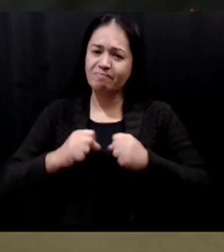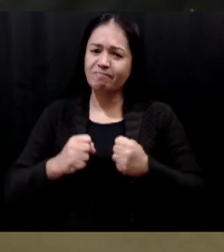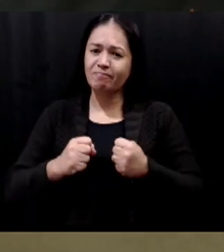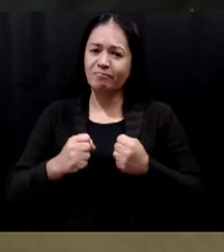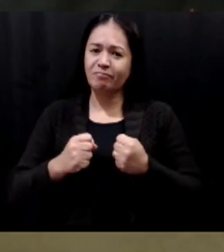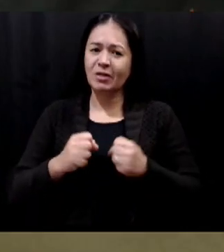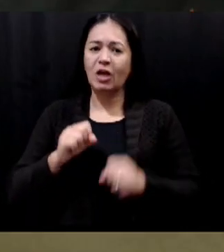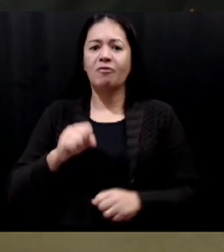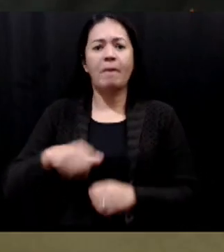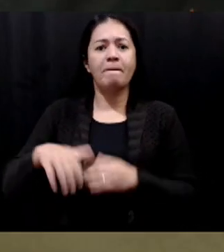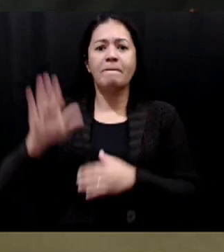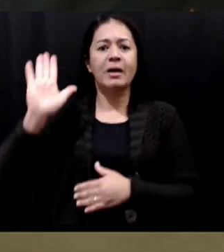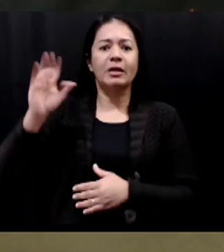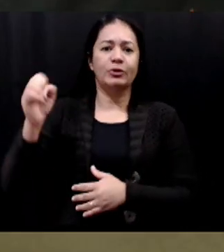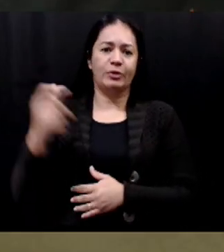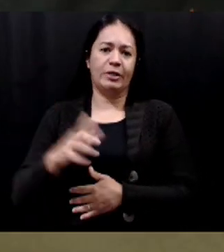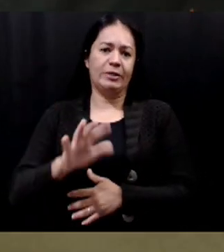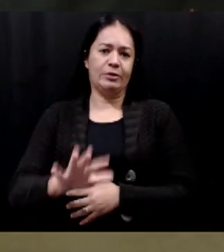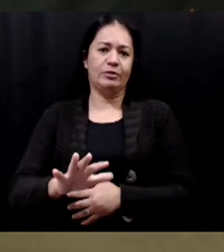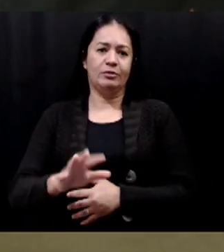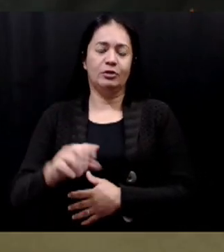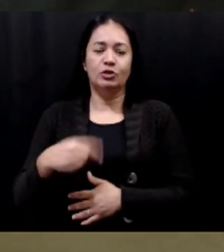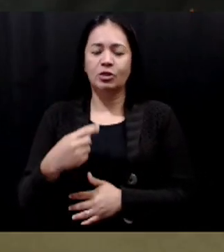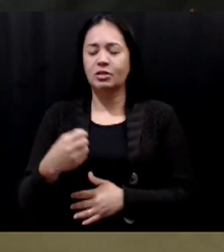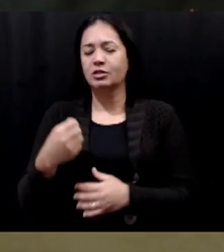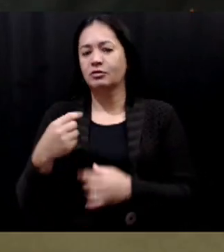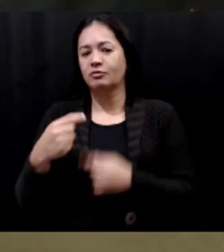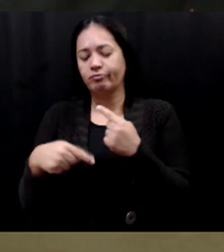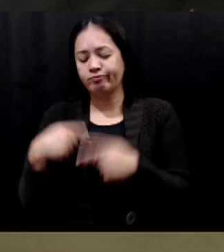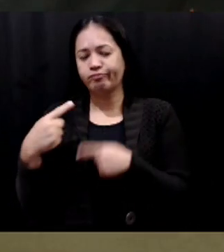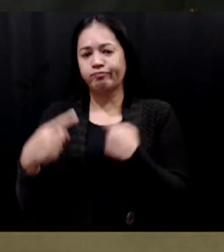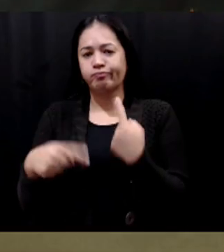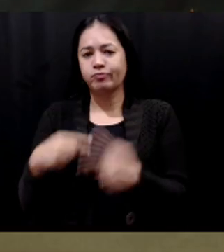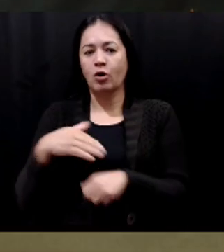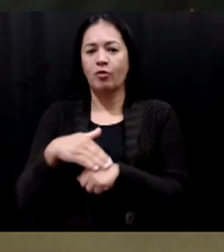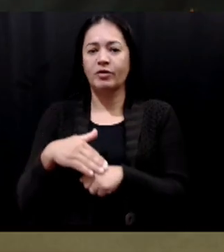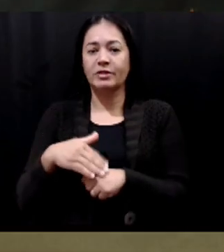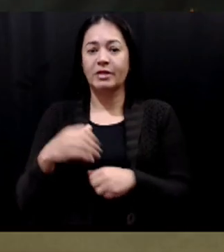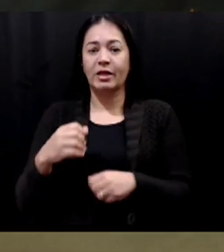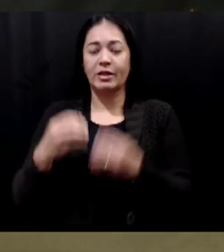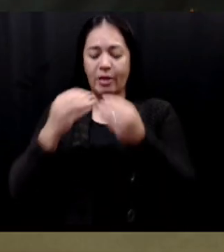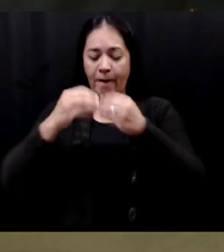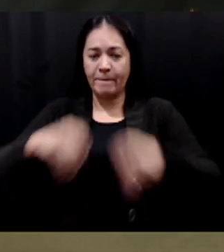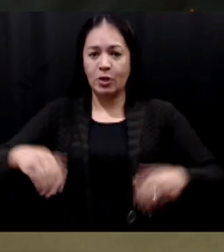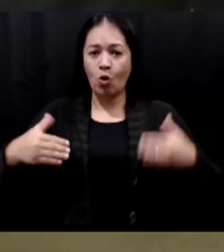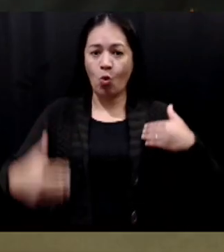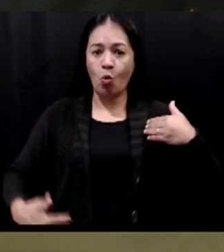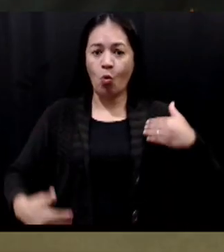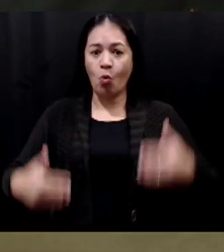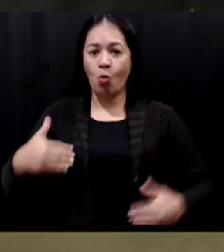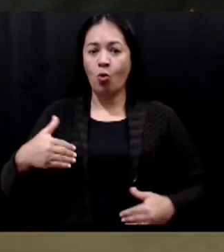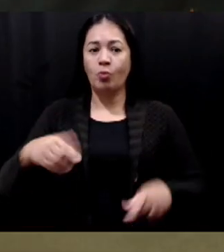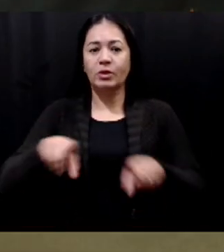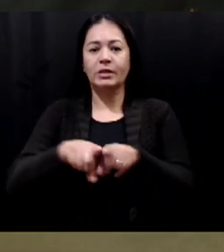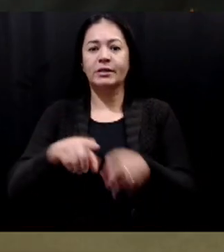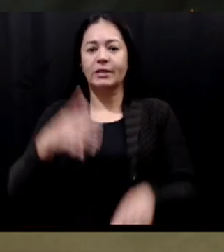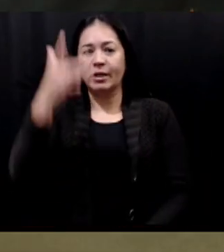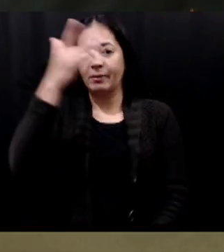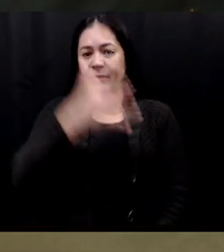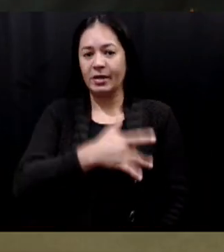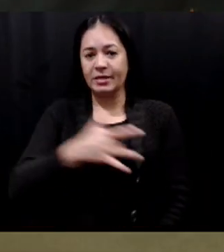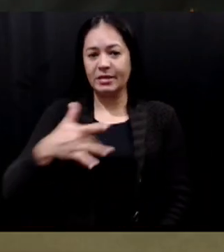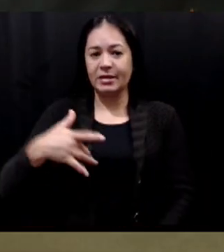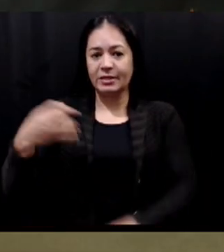esse ciclo que afeta não só o corpo, mas também a saúde emocional e a autoestima. Para isso, a gente conta com